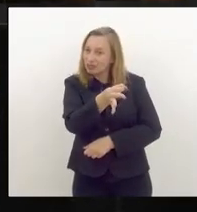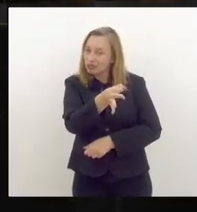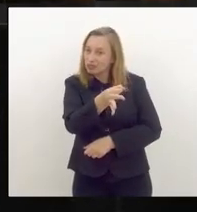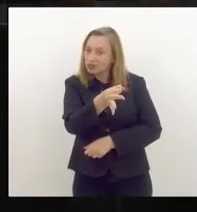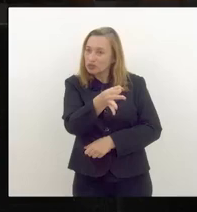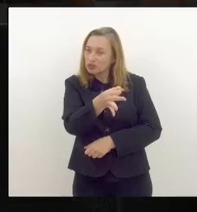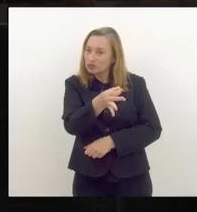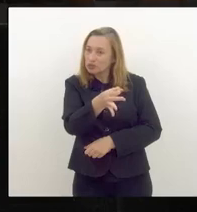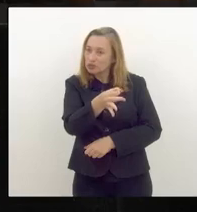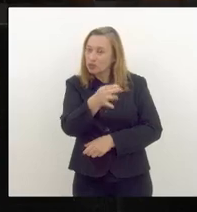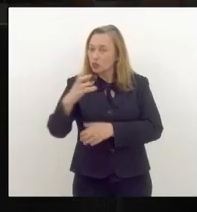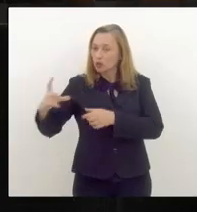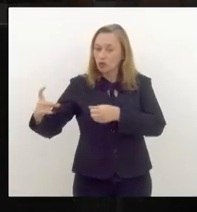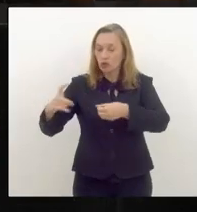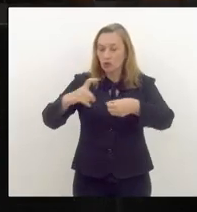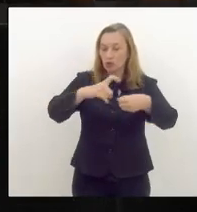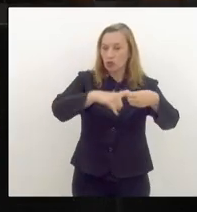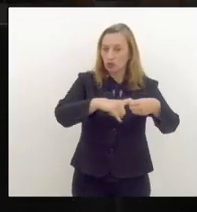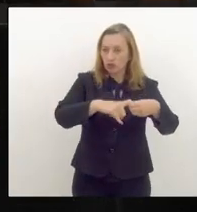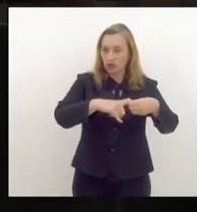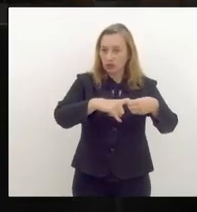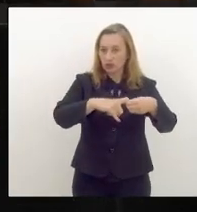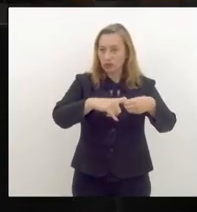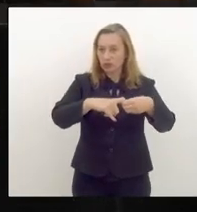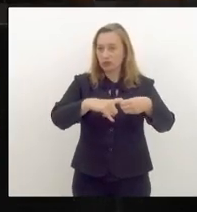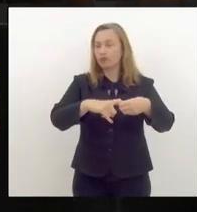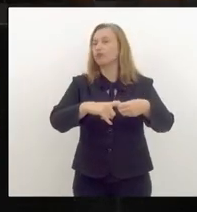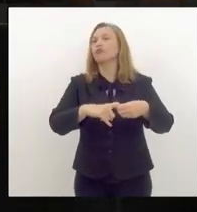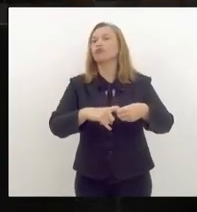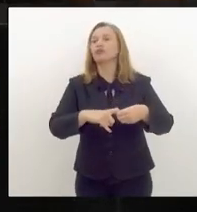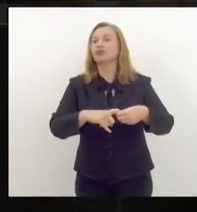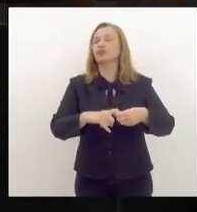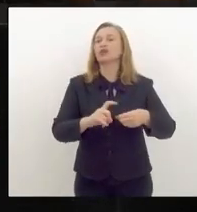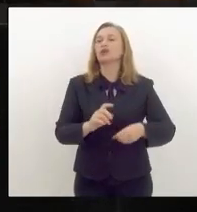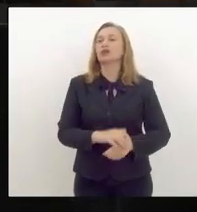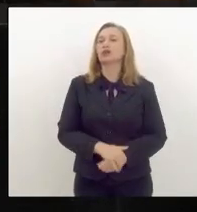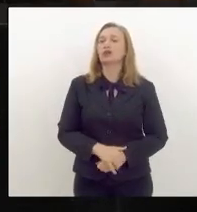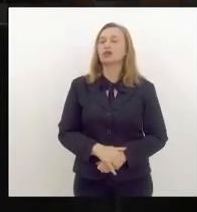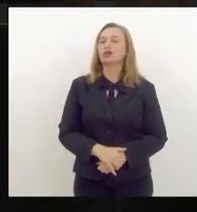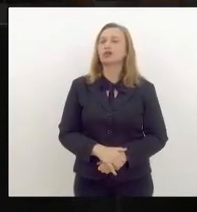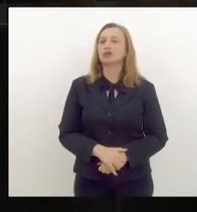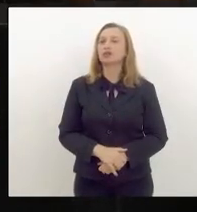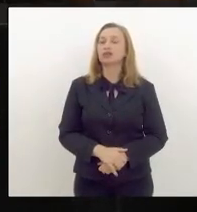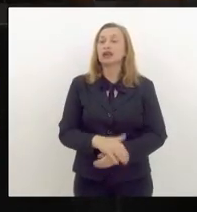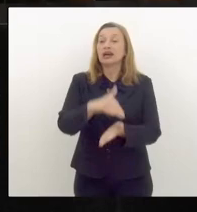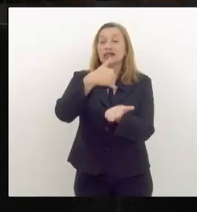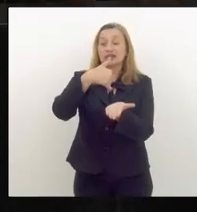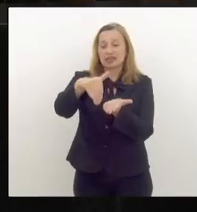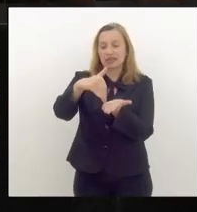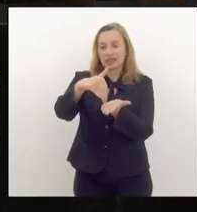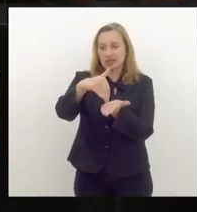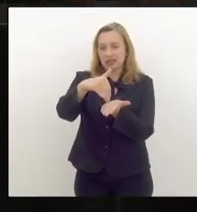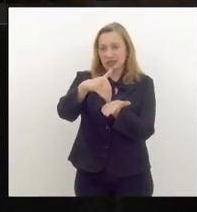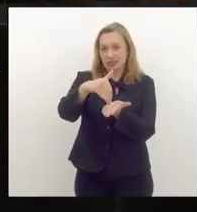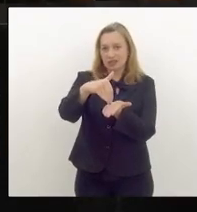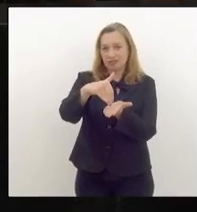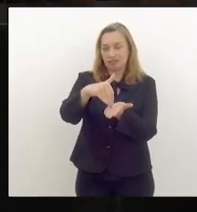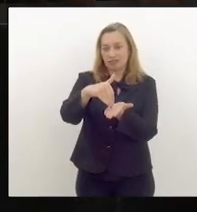em convênio é com e a secretaria